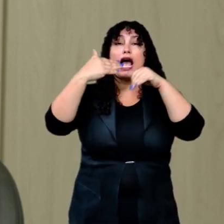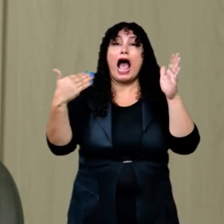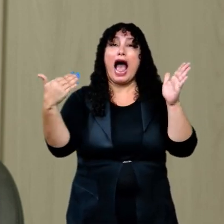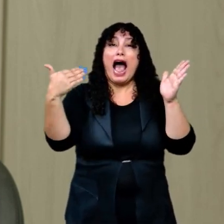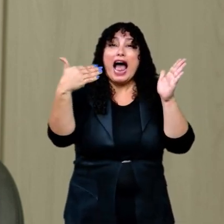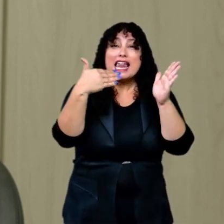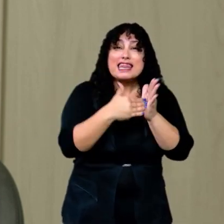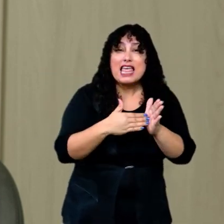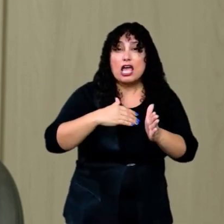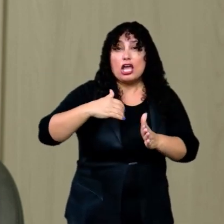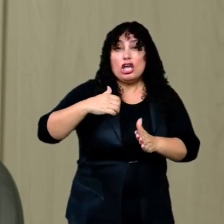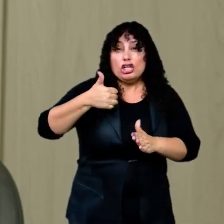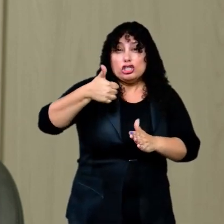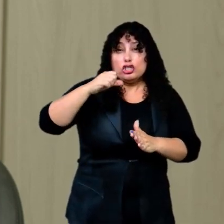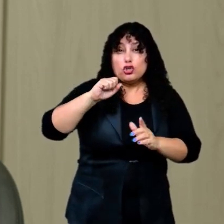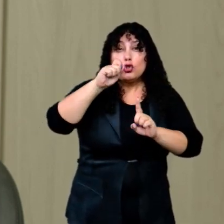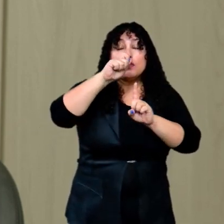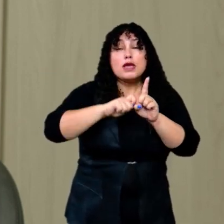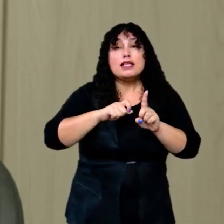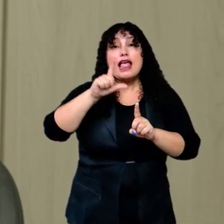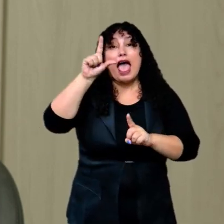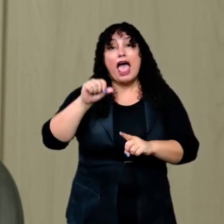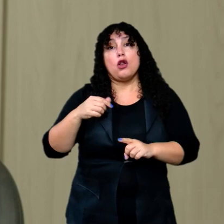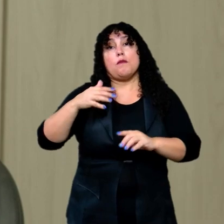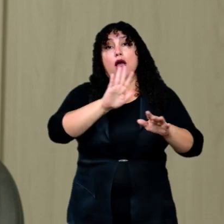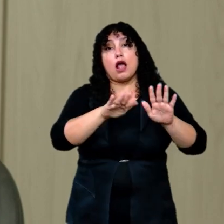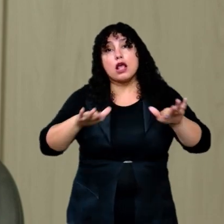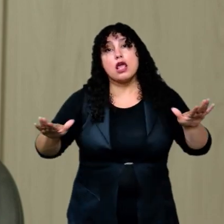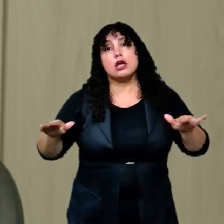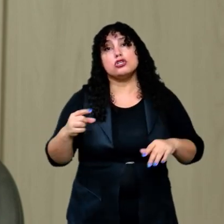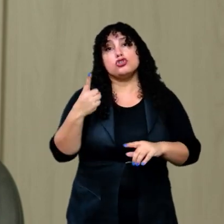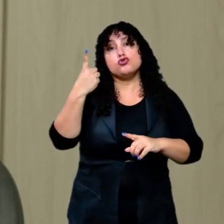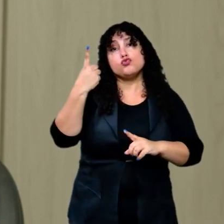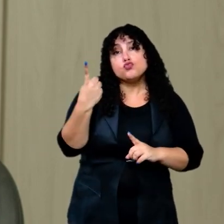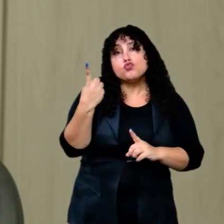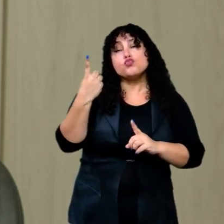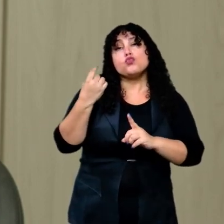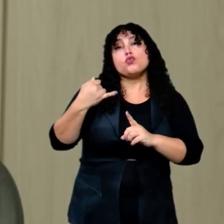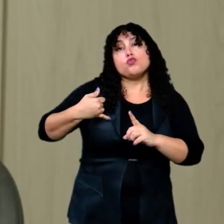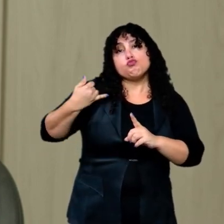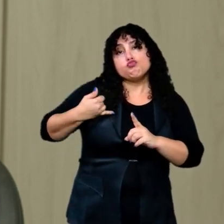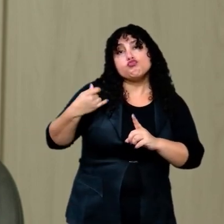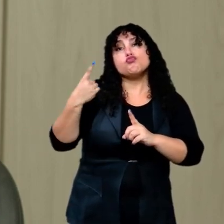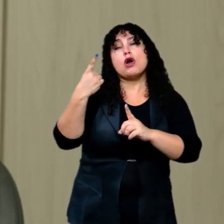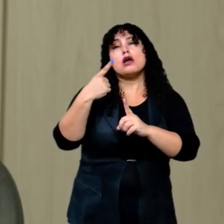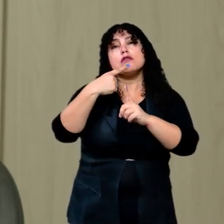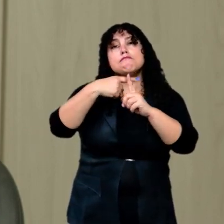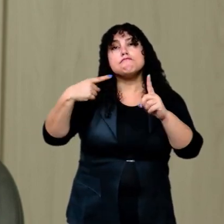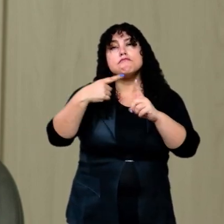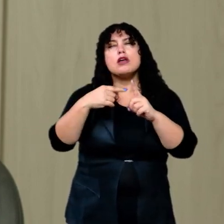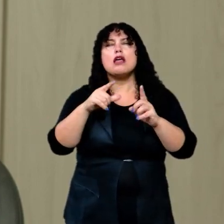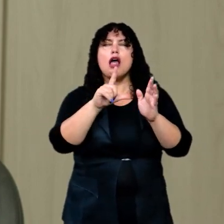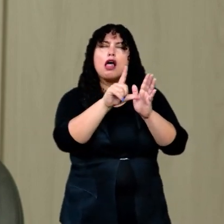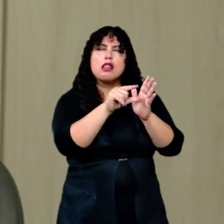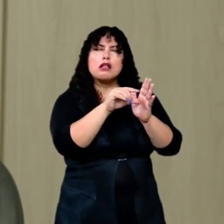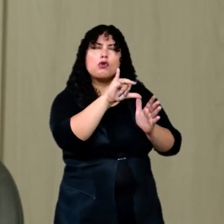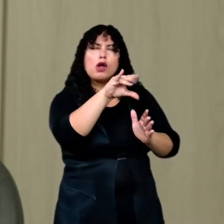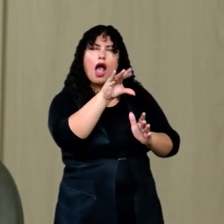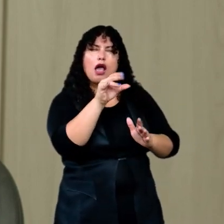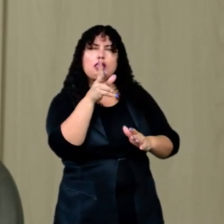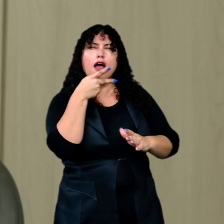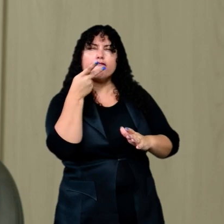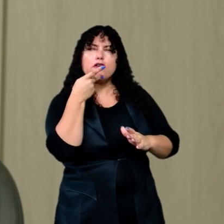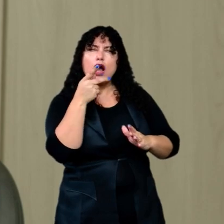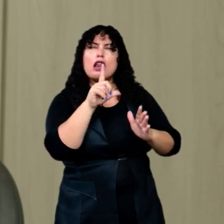18 meses, então é uma criança de 1 ano e meio, né? E apesar de eu ter notado os atrasos que o Caio teve, principalmente na